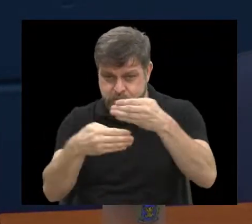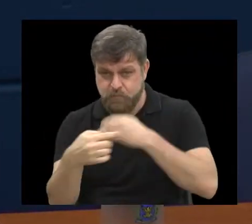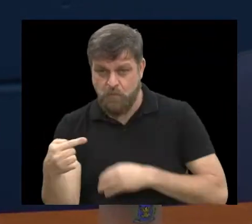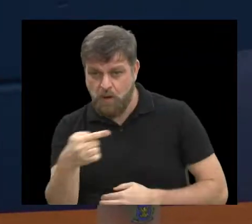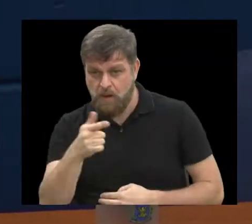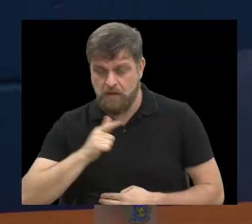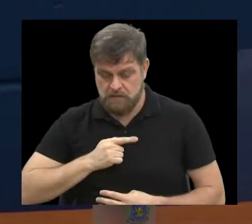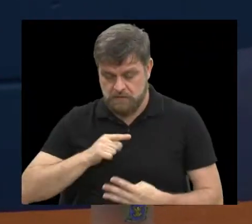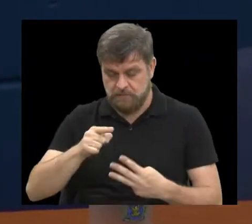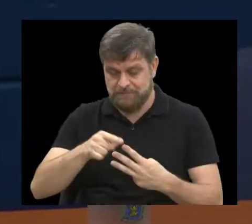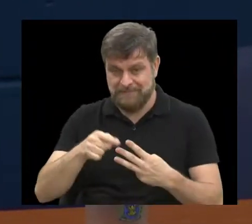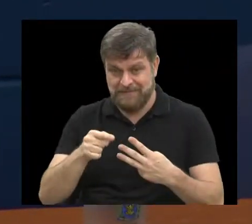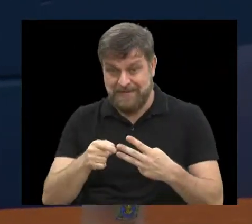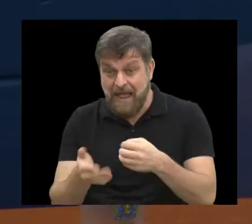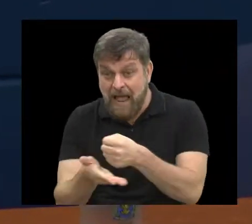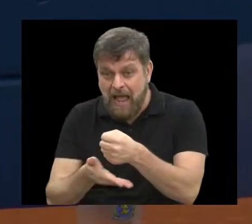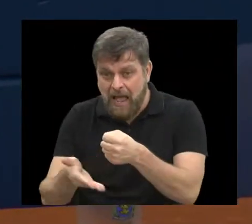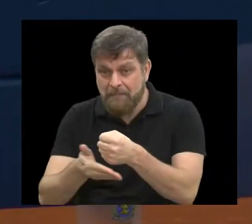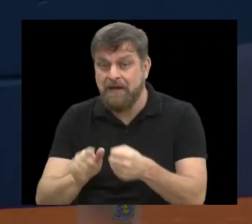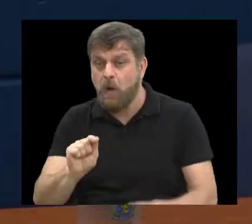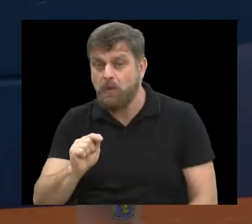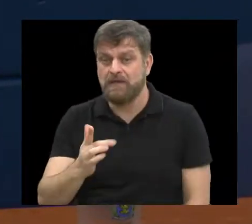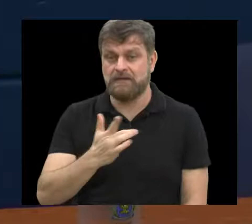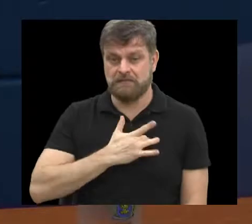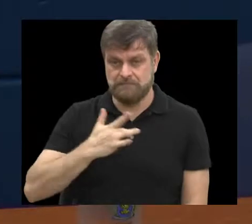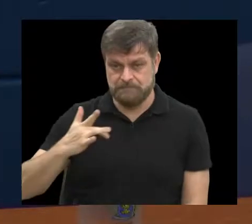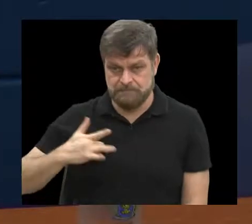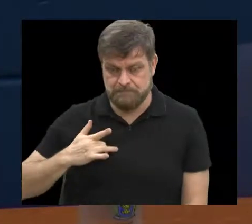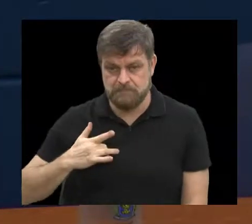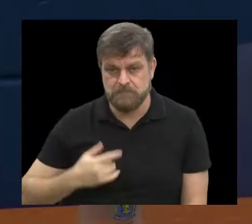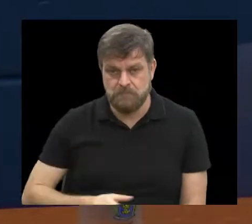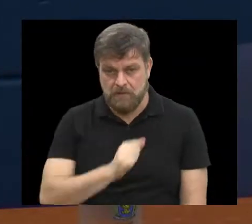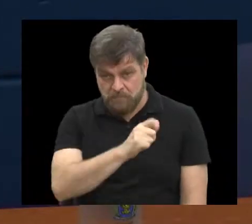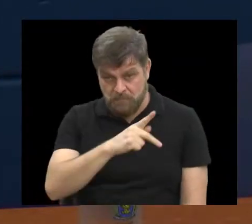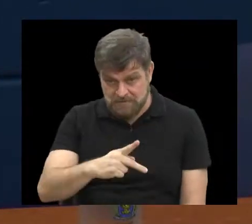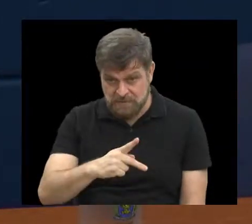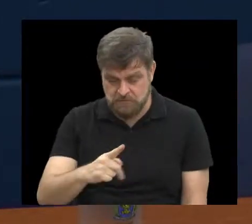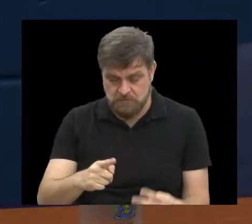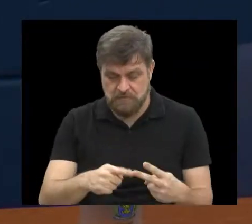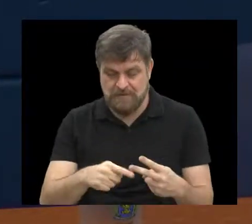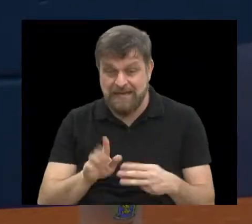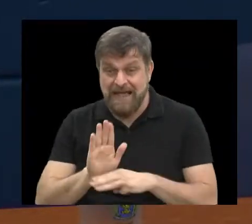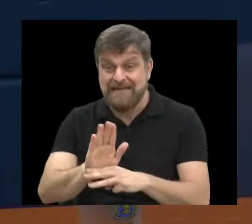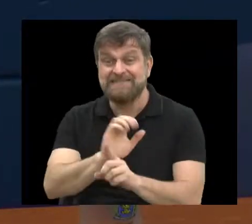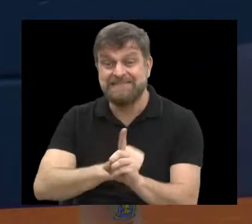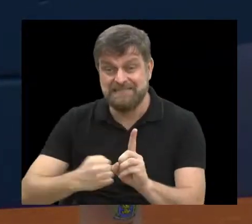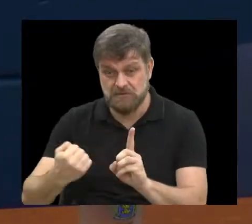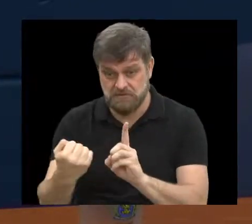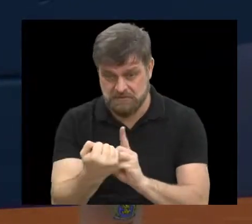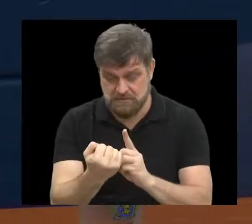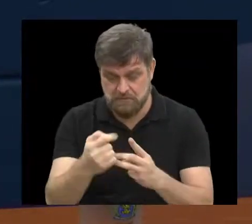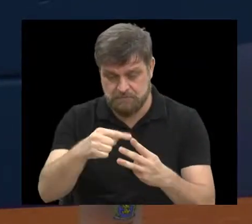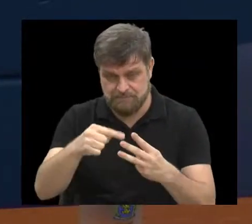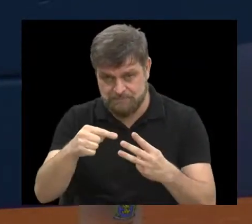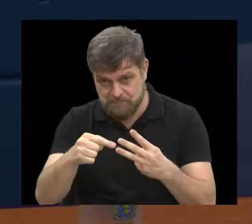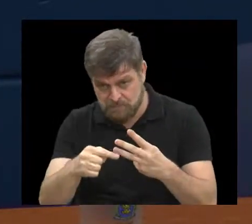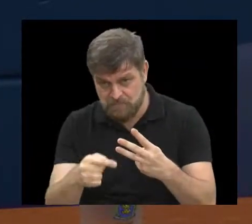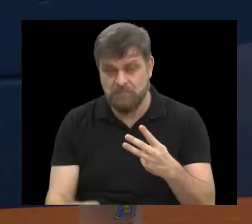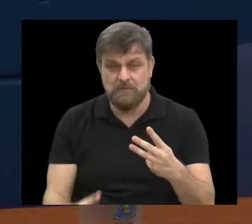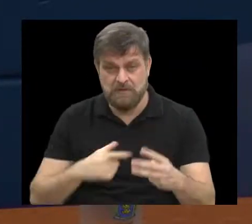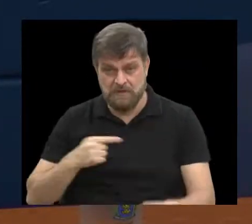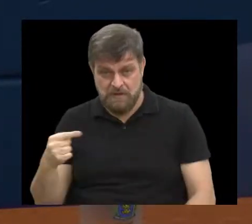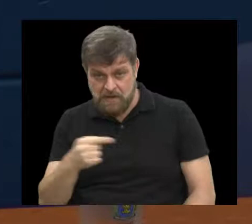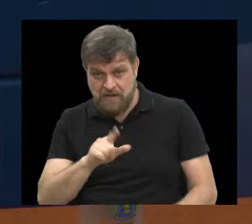tripé da seguridade, que é a saúde, a previdência e a assistência social, que é como está lá